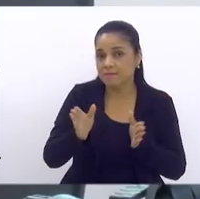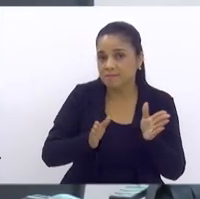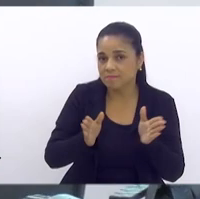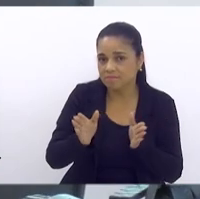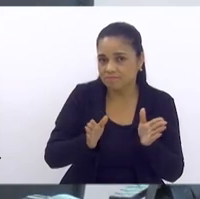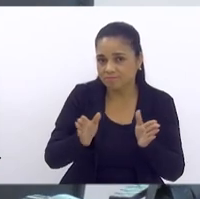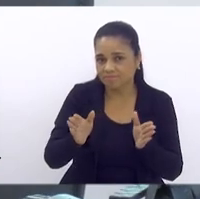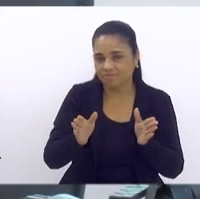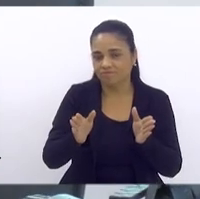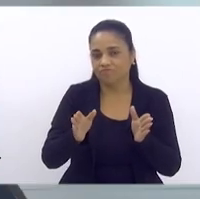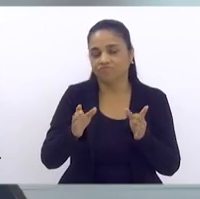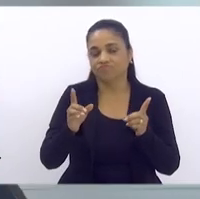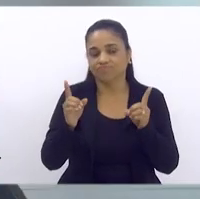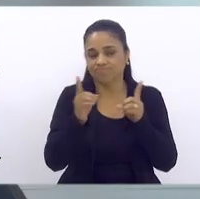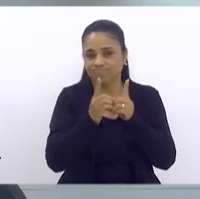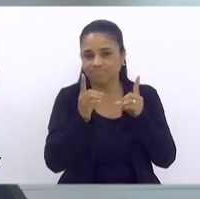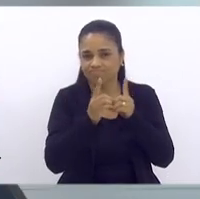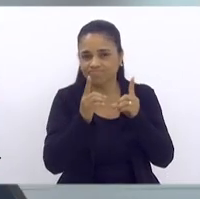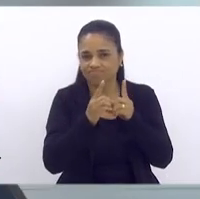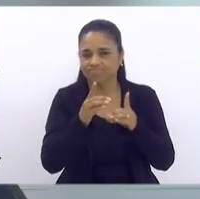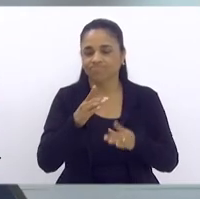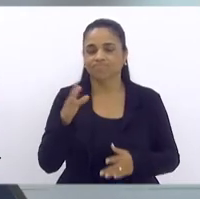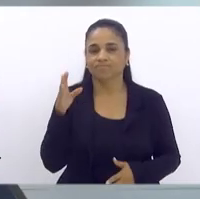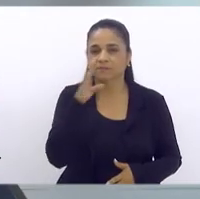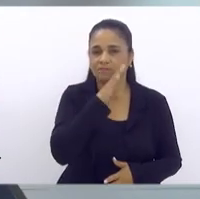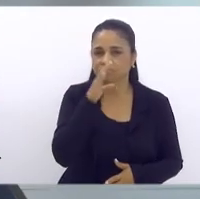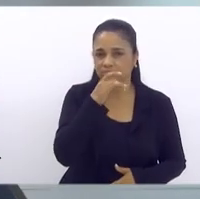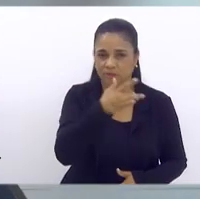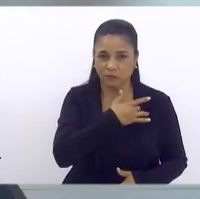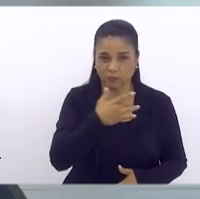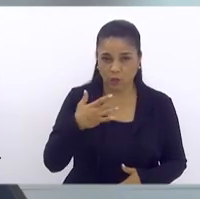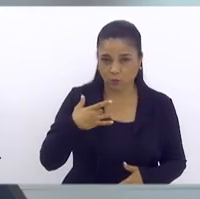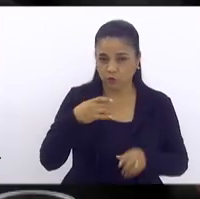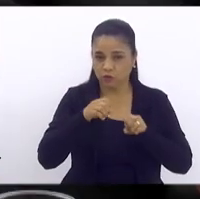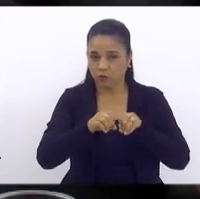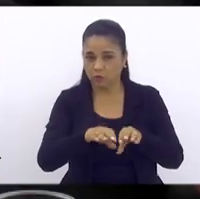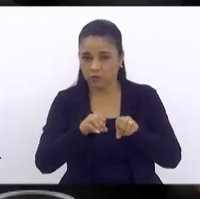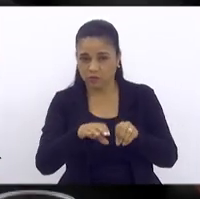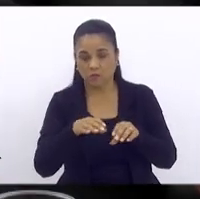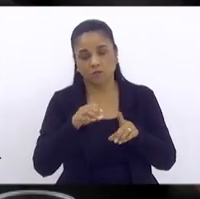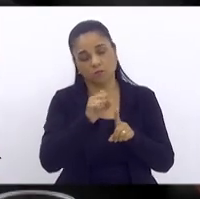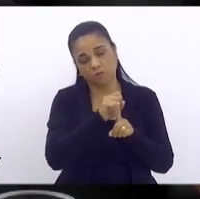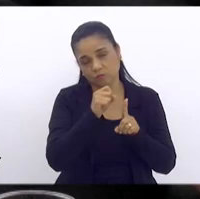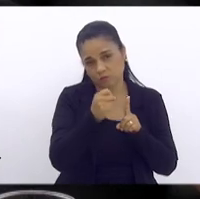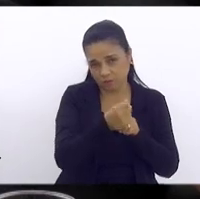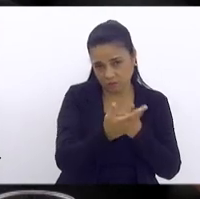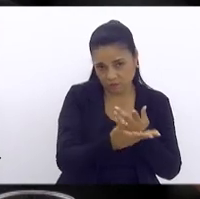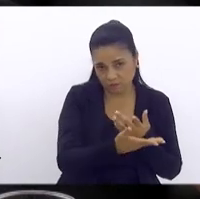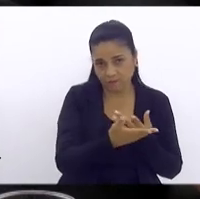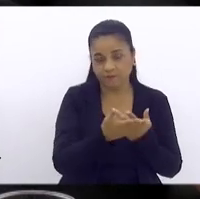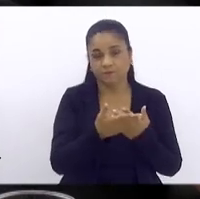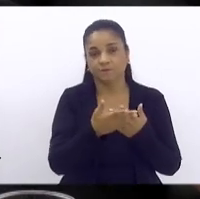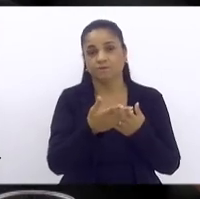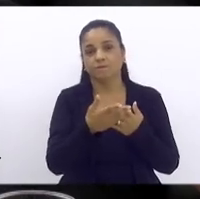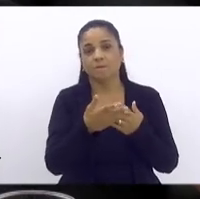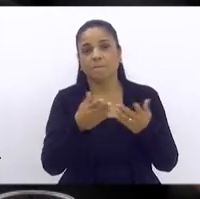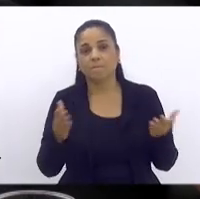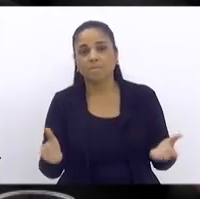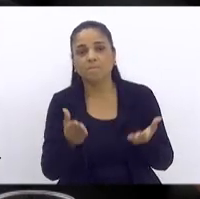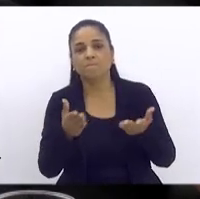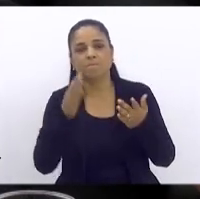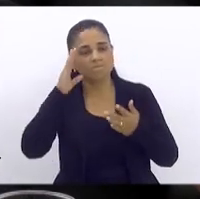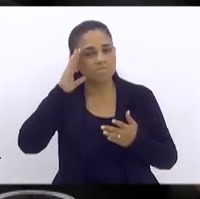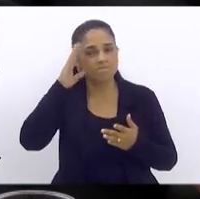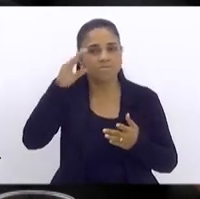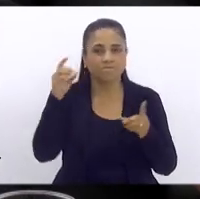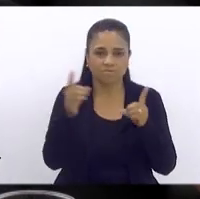para precisar atendimentos, né, na rede de saúde, educação, dependendo do caso, né, social também. Mas nesse sentido de priorizar atendimento.